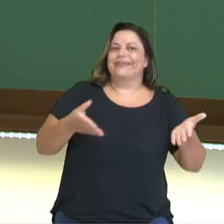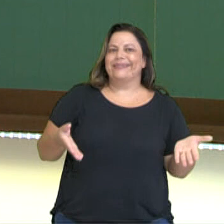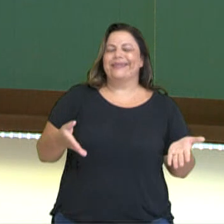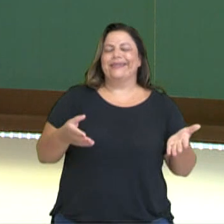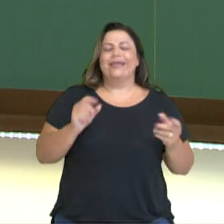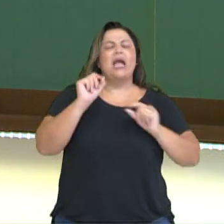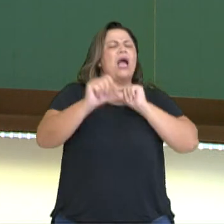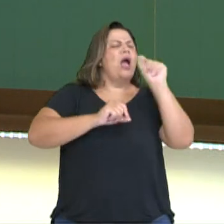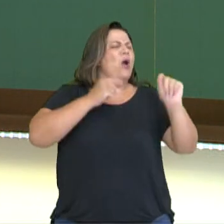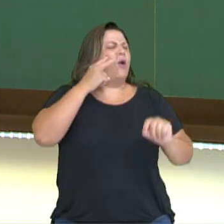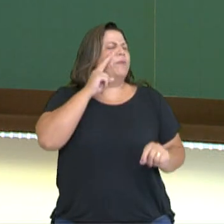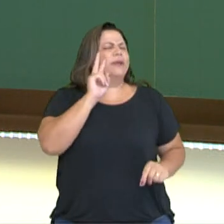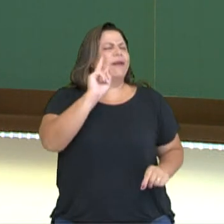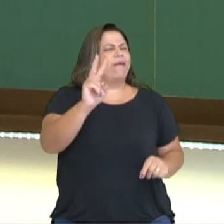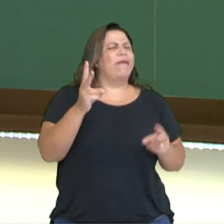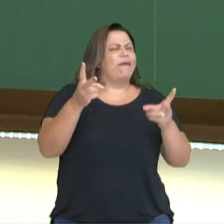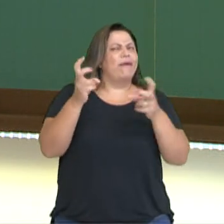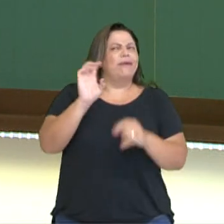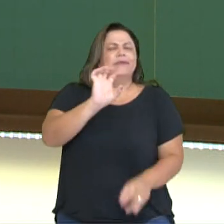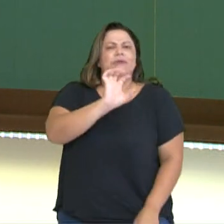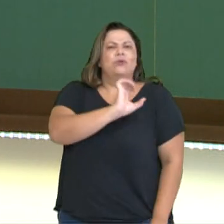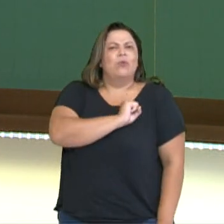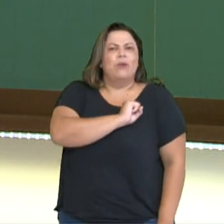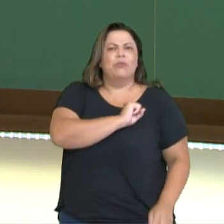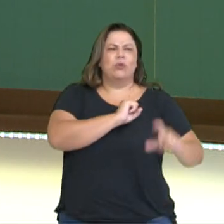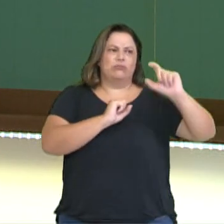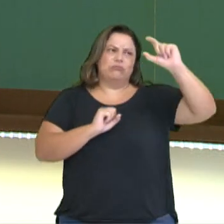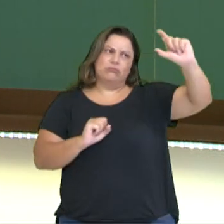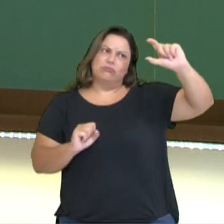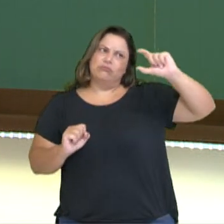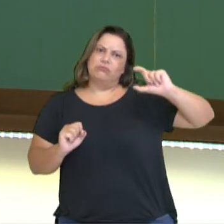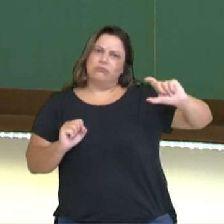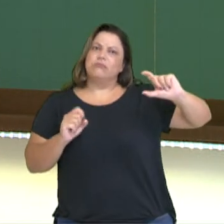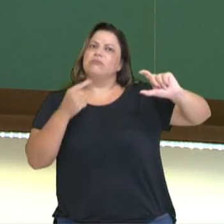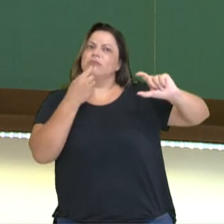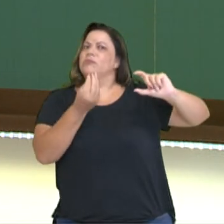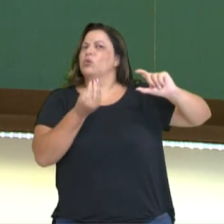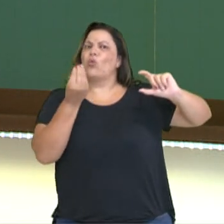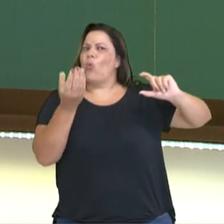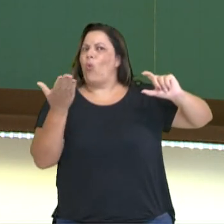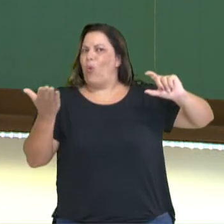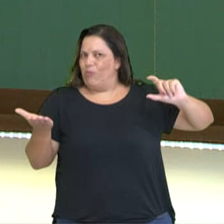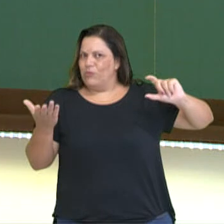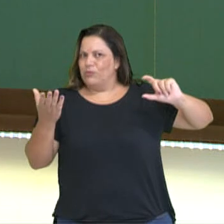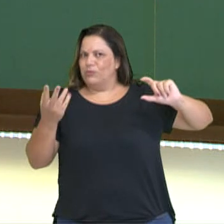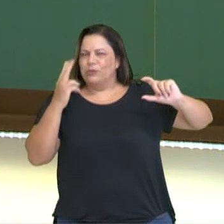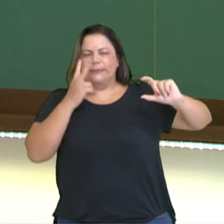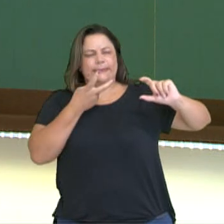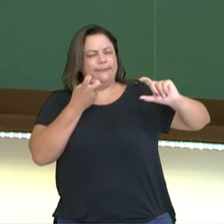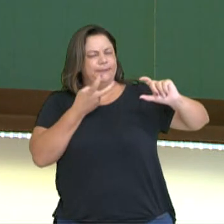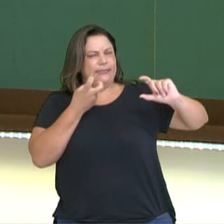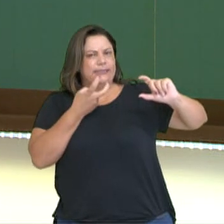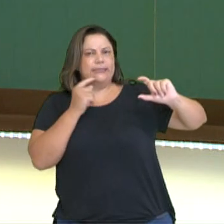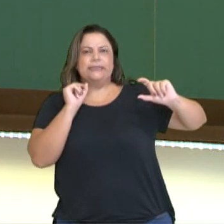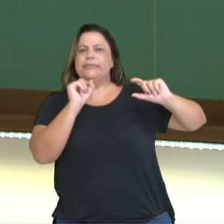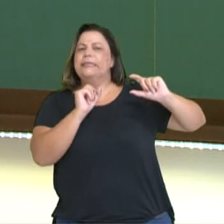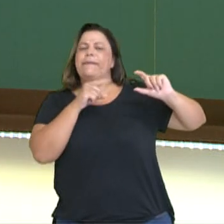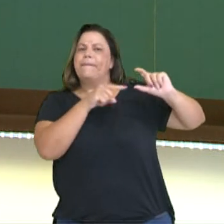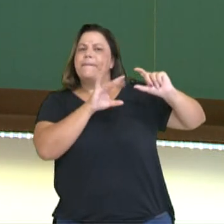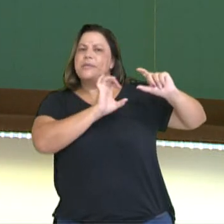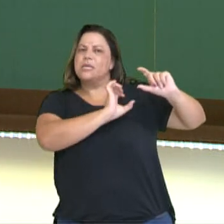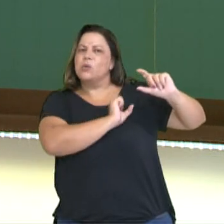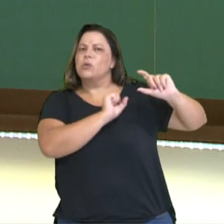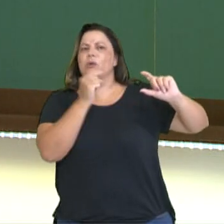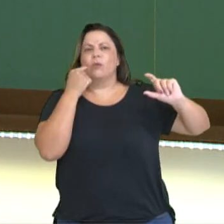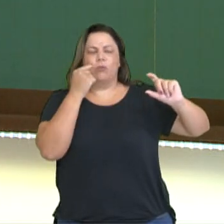amor nessas estrofes aqui, tá? Eu já dei uma mãozinha para vocês falando do poema na íntegra. Agora vocês vão analisar os